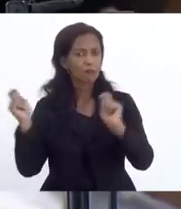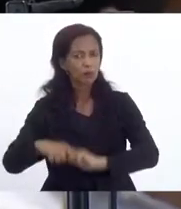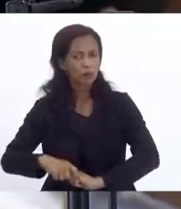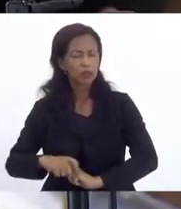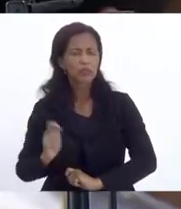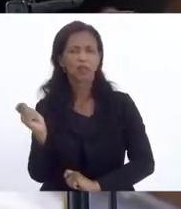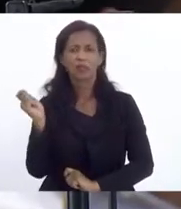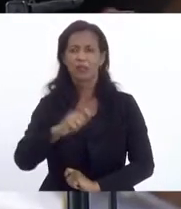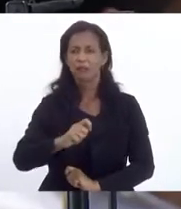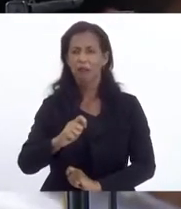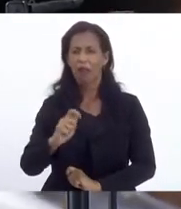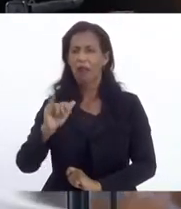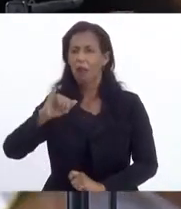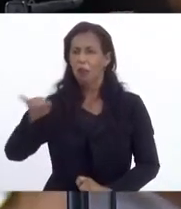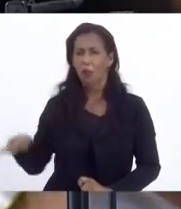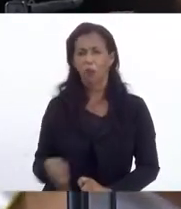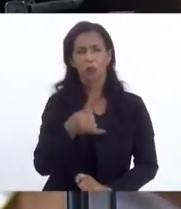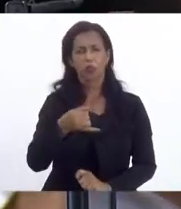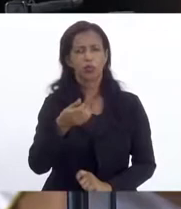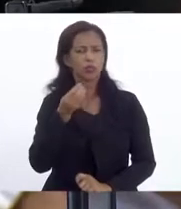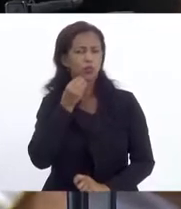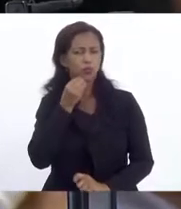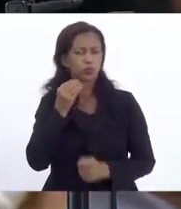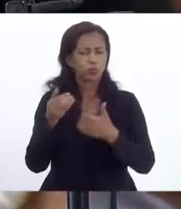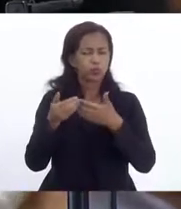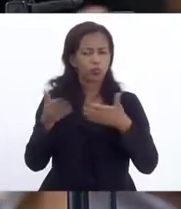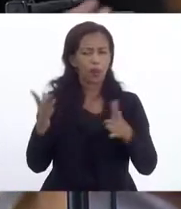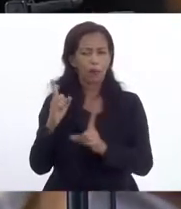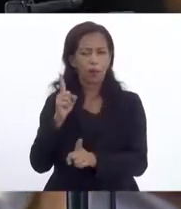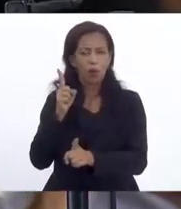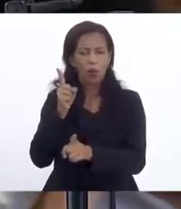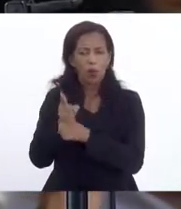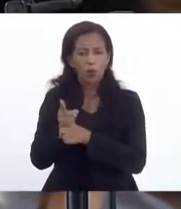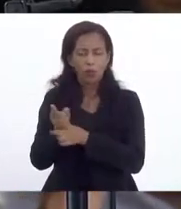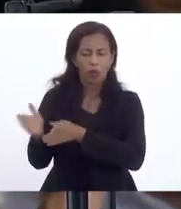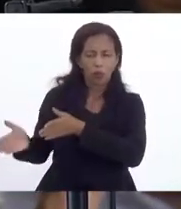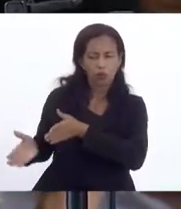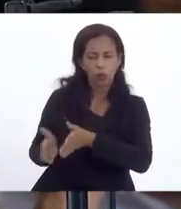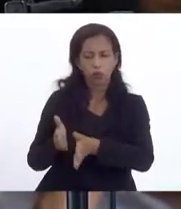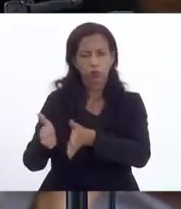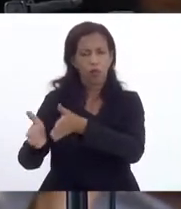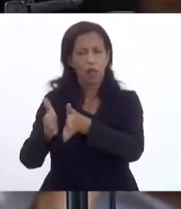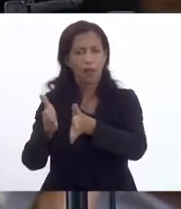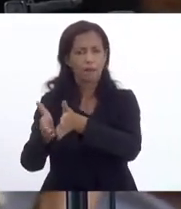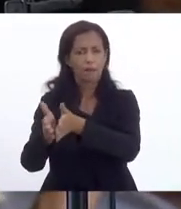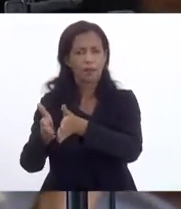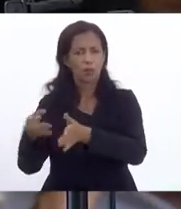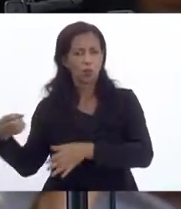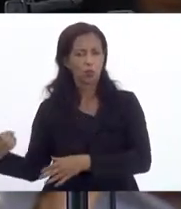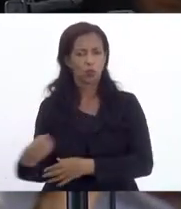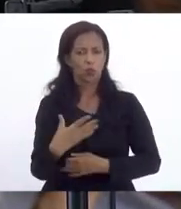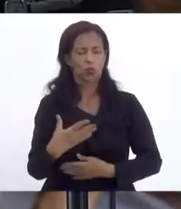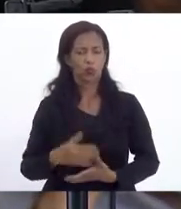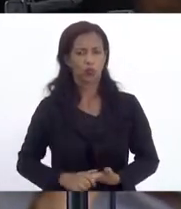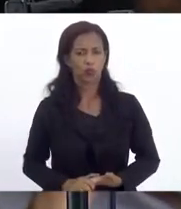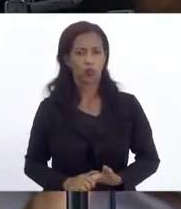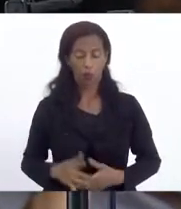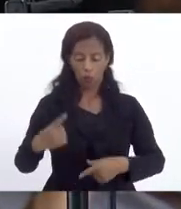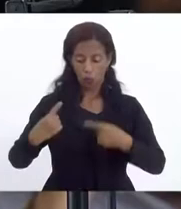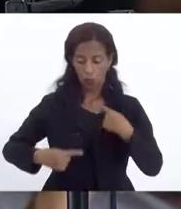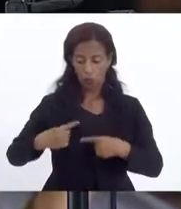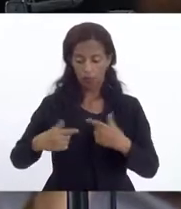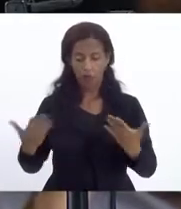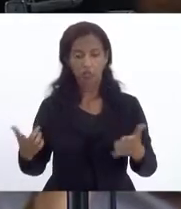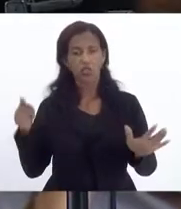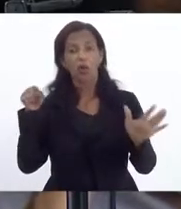e é uma janela de oportunidade para nós sairmos desse longo ciclo vicioso e entrarmos no ciclo virtuoso. O debate é qual